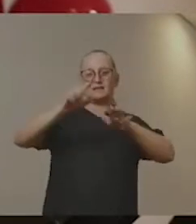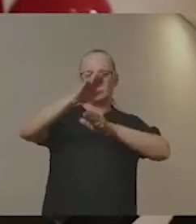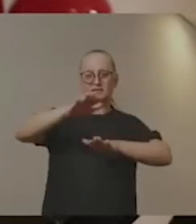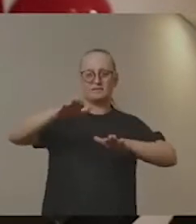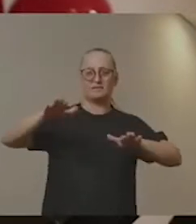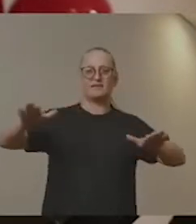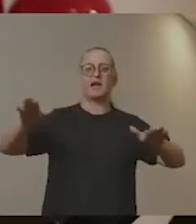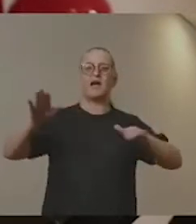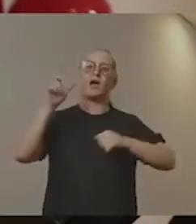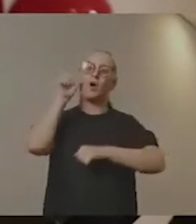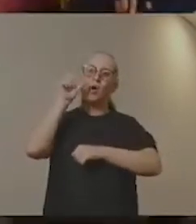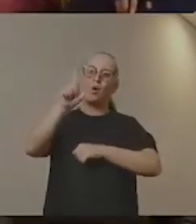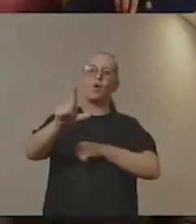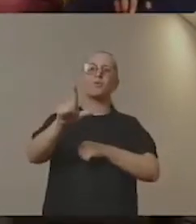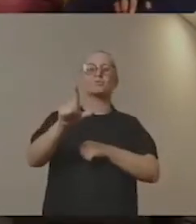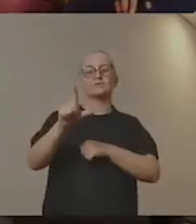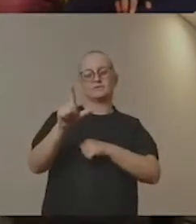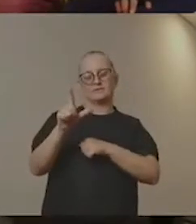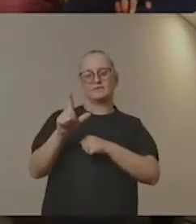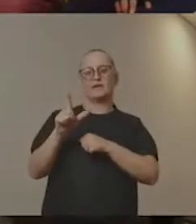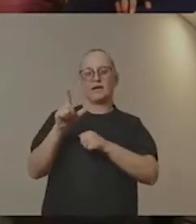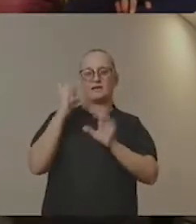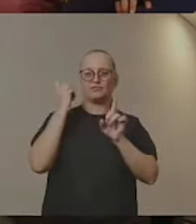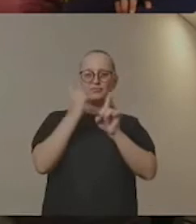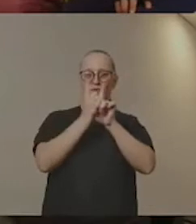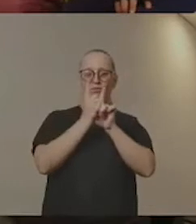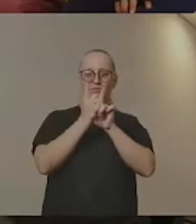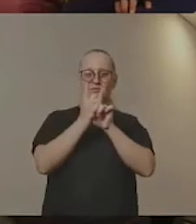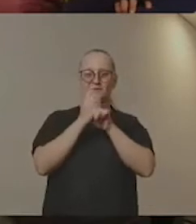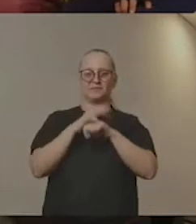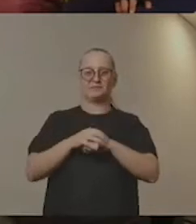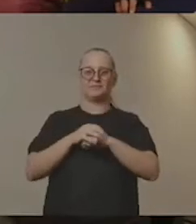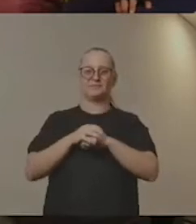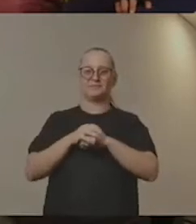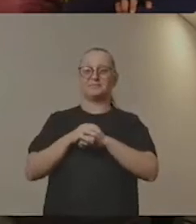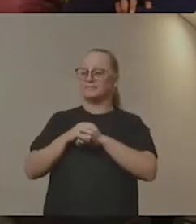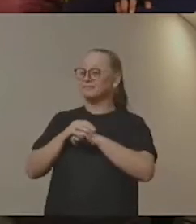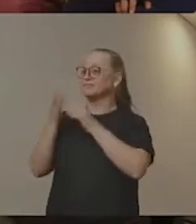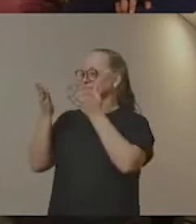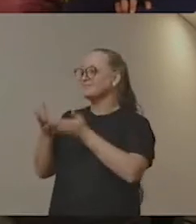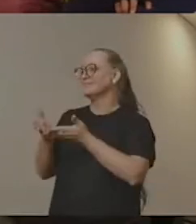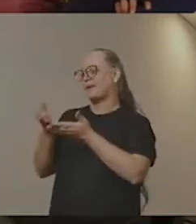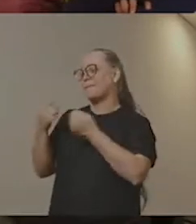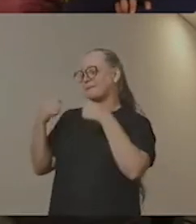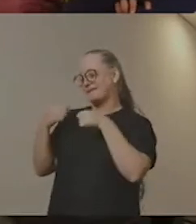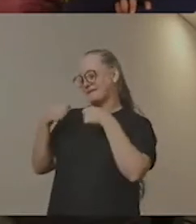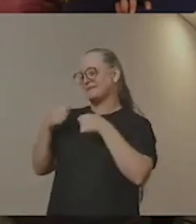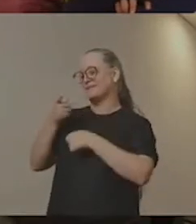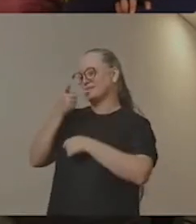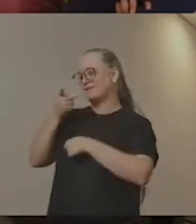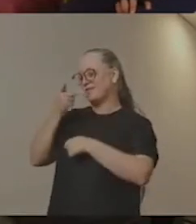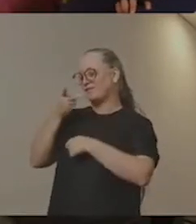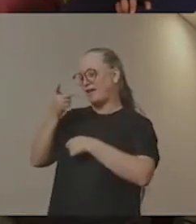uma saída. Nossa, Áurea, eu preciso falar, porque eu fico absurdamente indignada. Quando